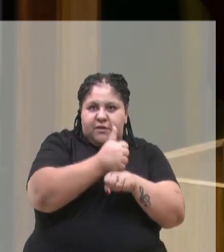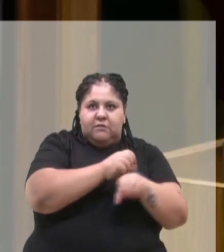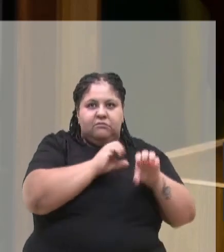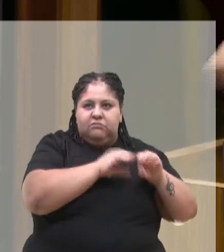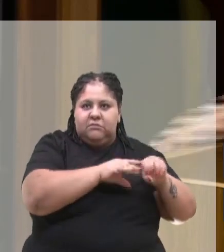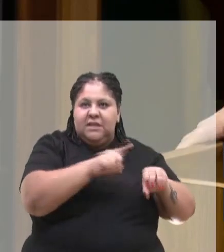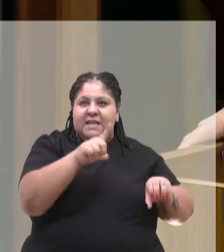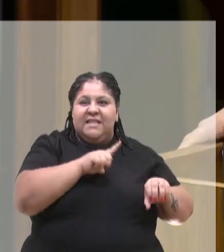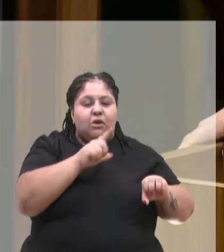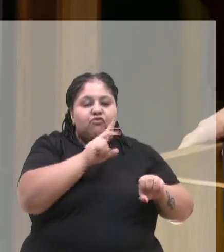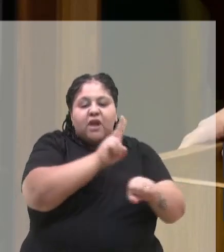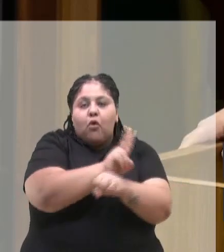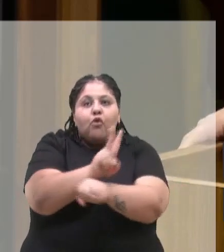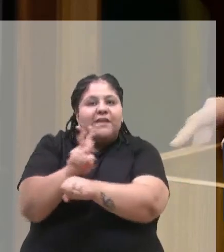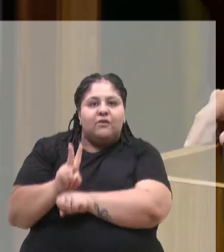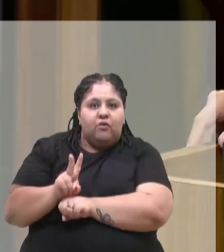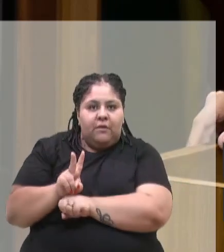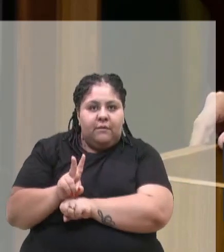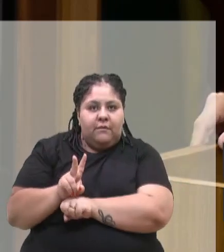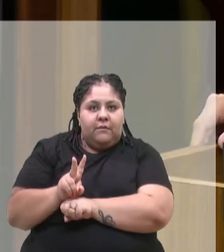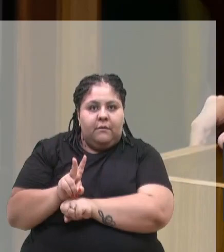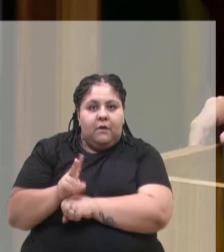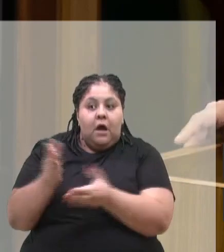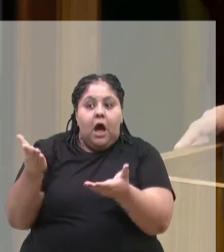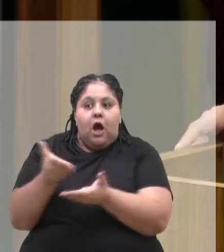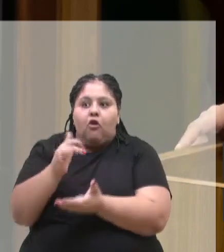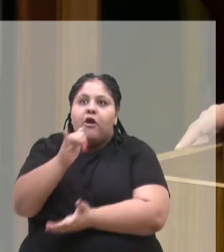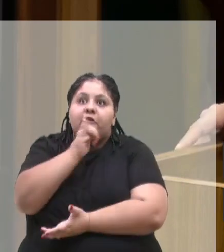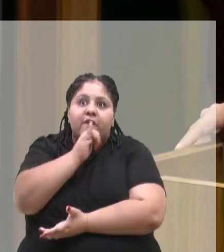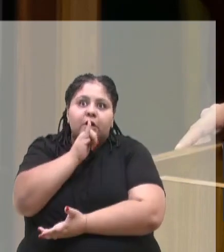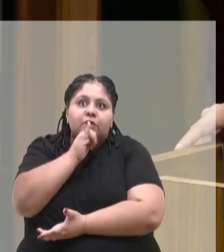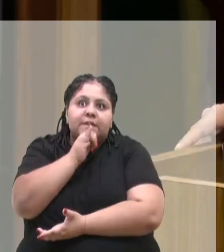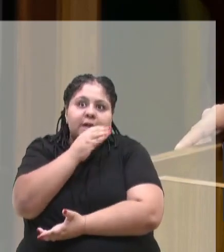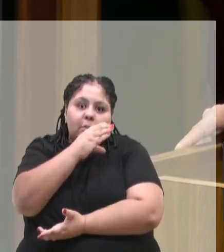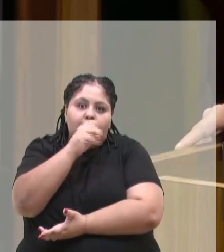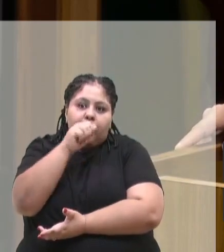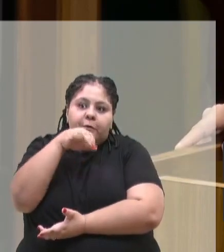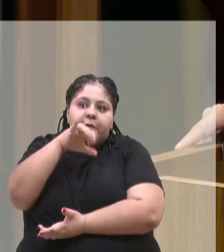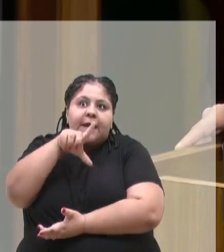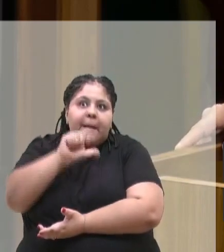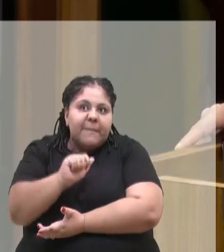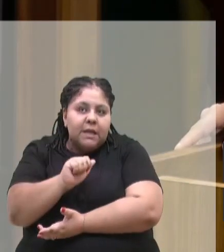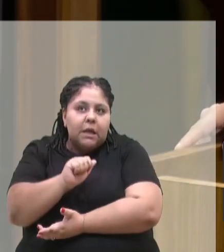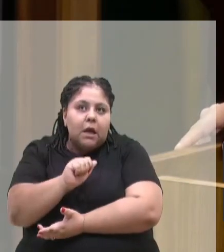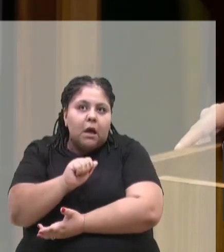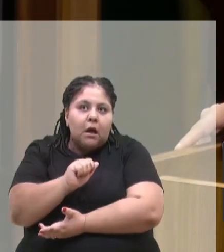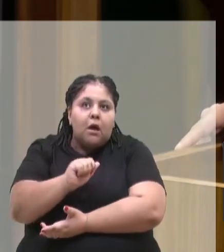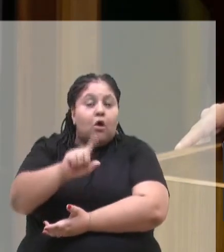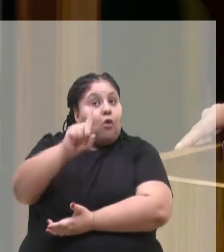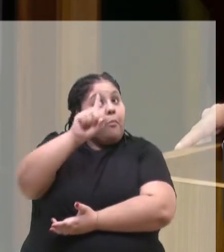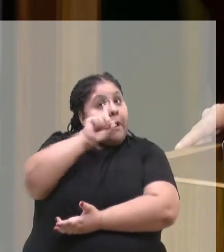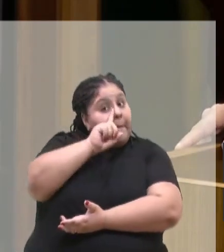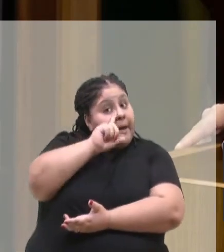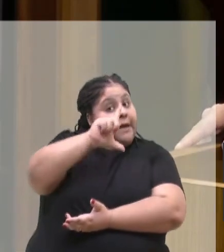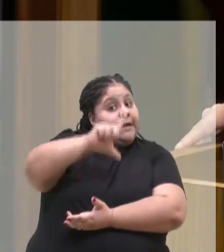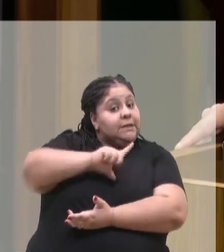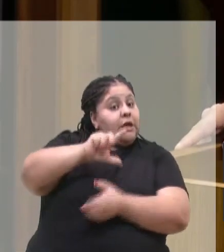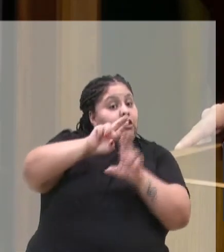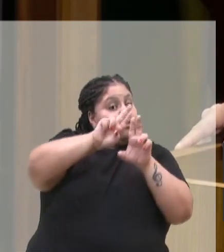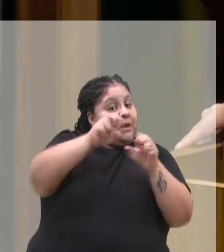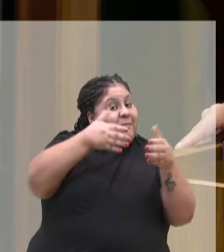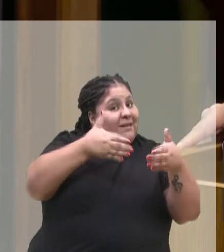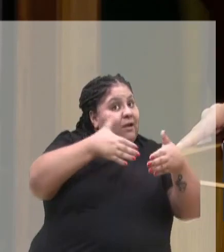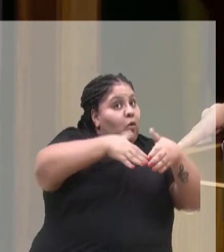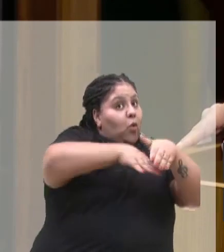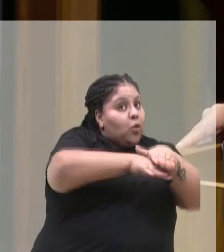tem cuidadores. Então, eu estou trazendo o exemplo da Camila, de uma mãe. Aí a gente tem aqui o tema da